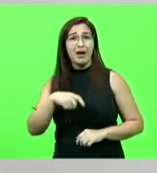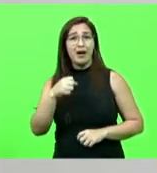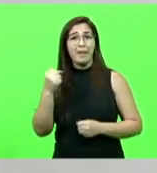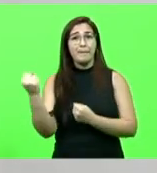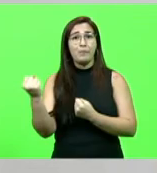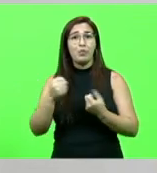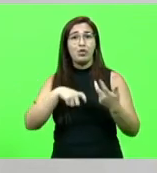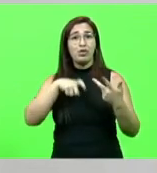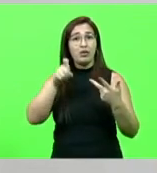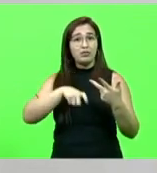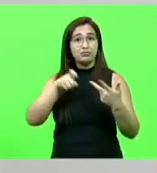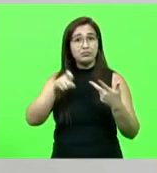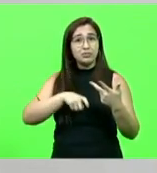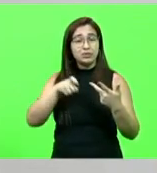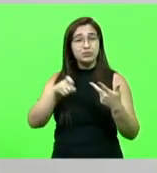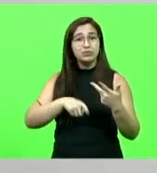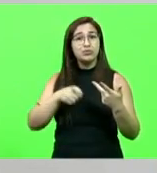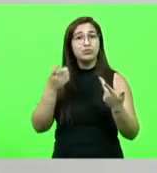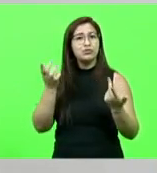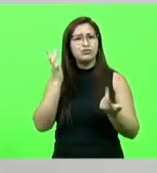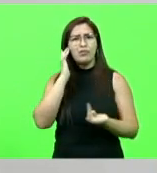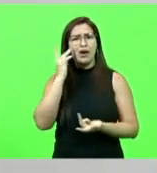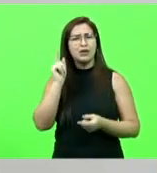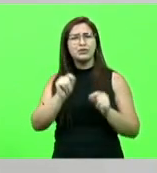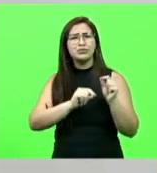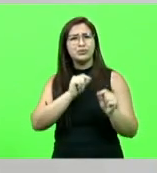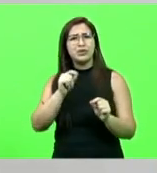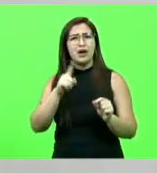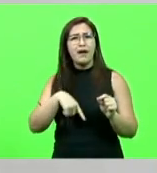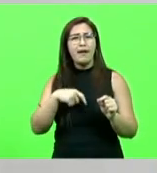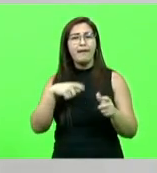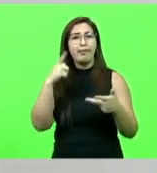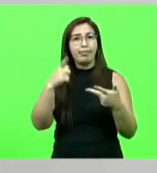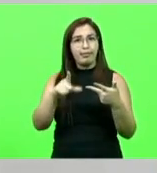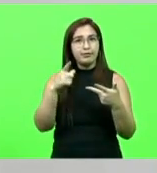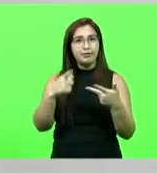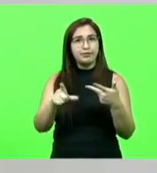O Supremo Tribunal Federal pensa que é o Poder Legislativo.